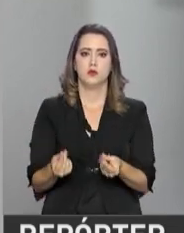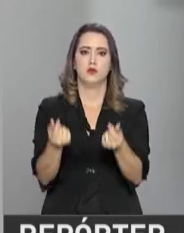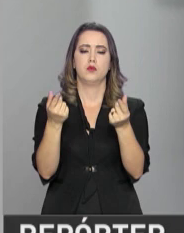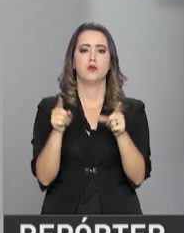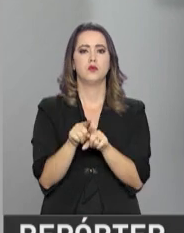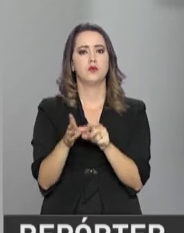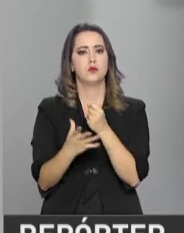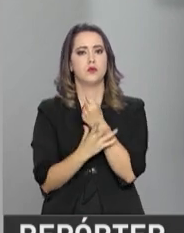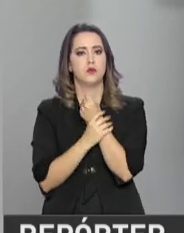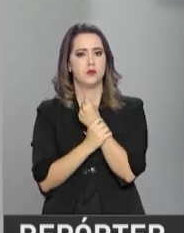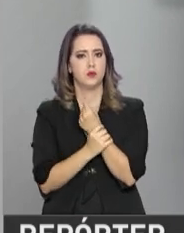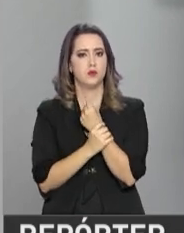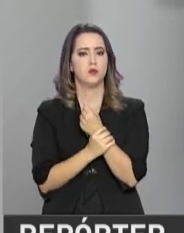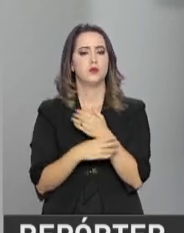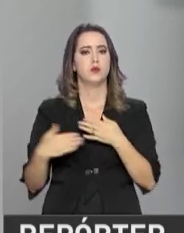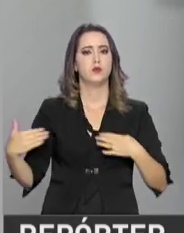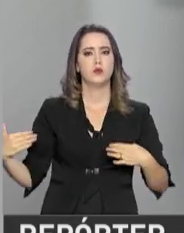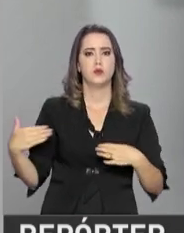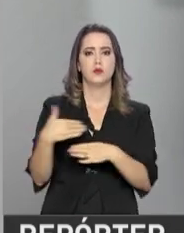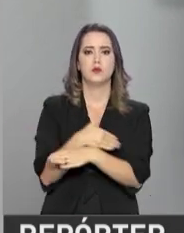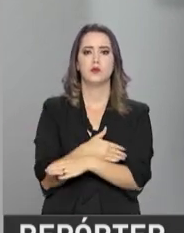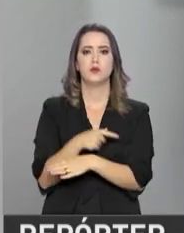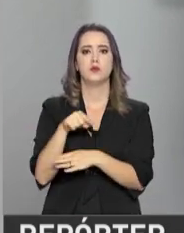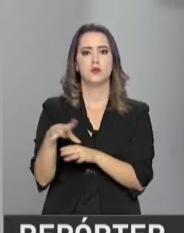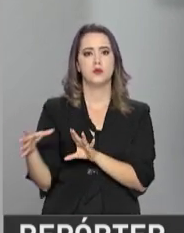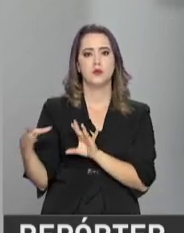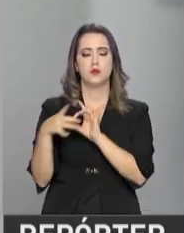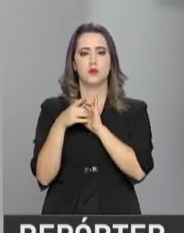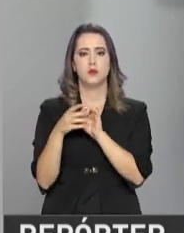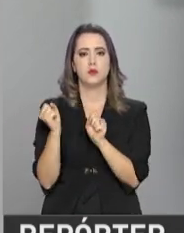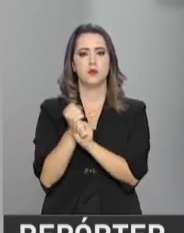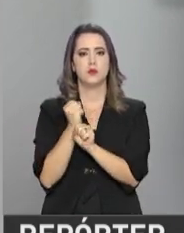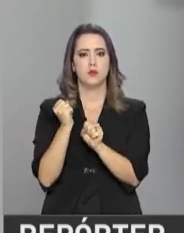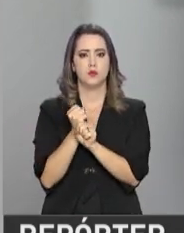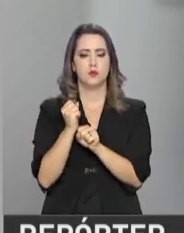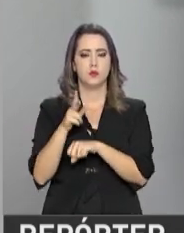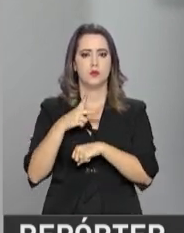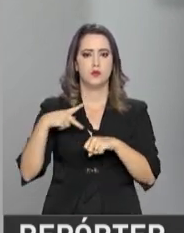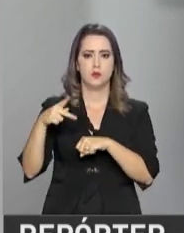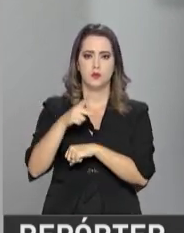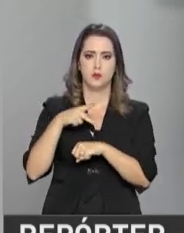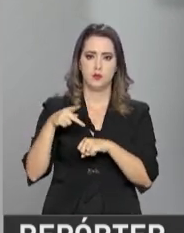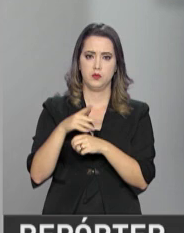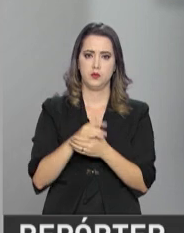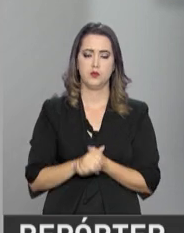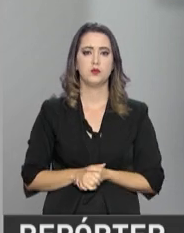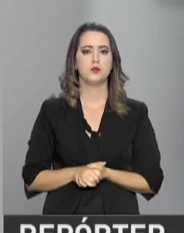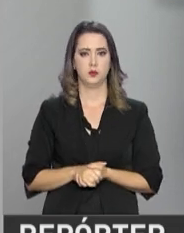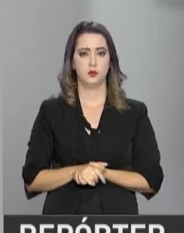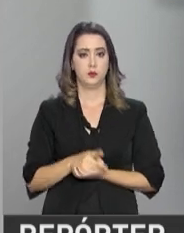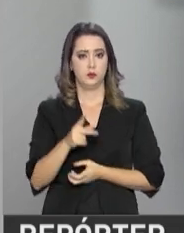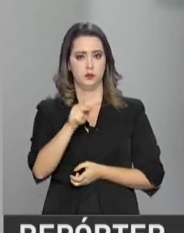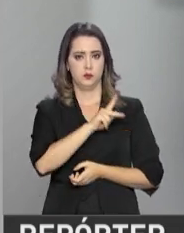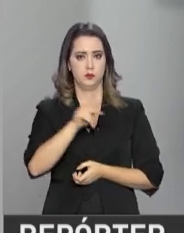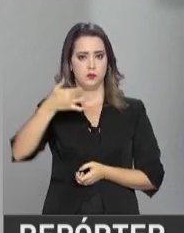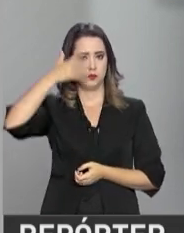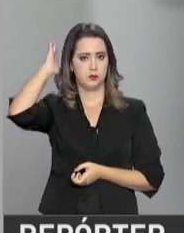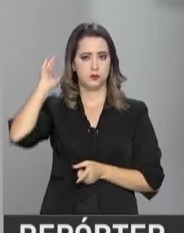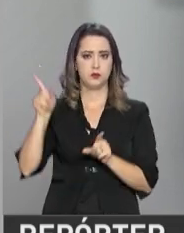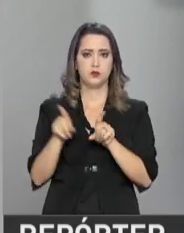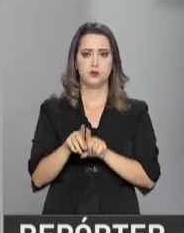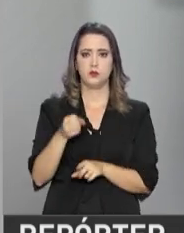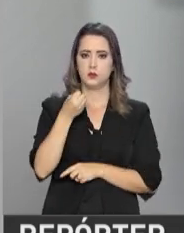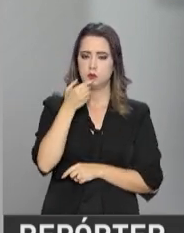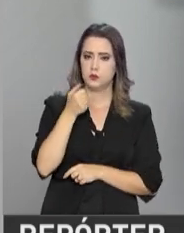e os investimentos a segurança nas fronteiras ea integração da infraestrutura entre os países temer ainda